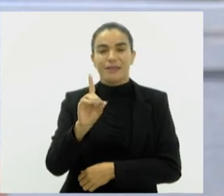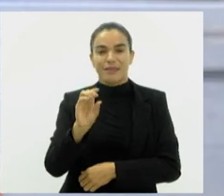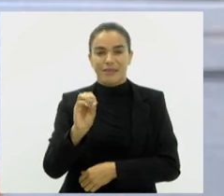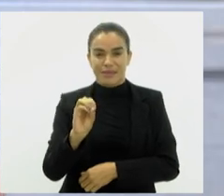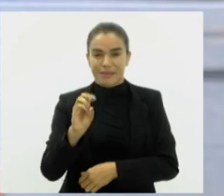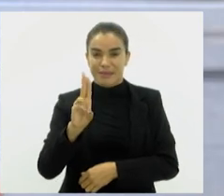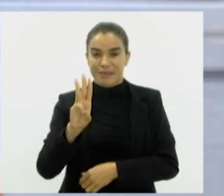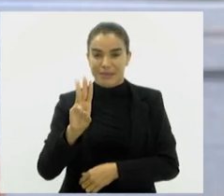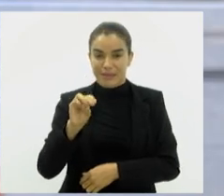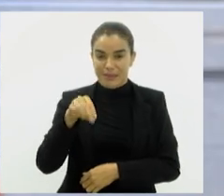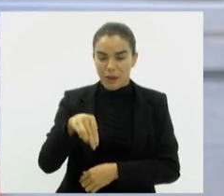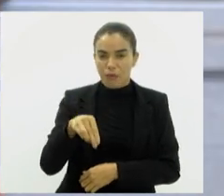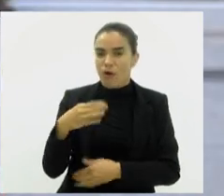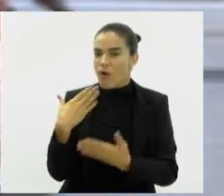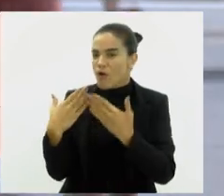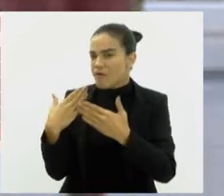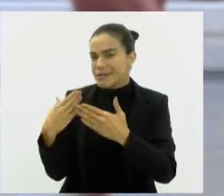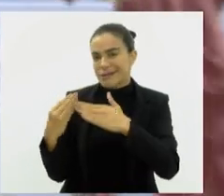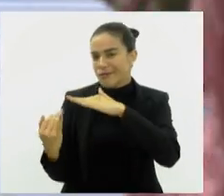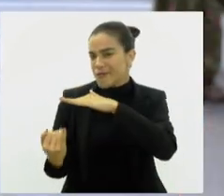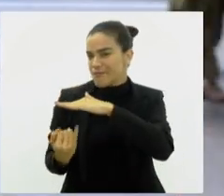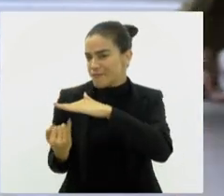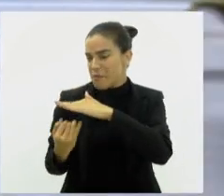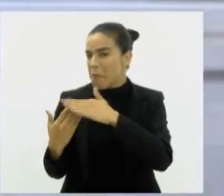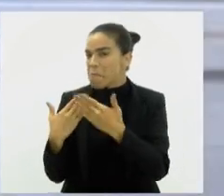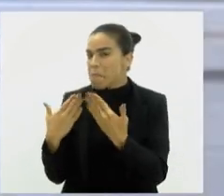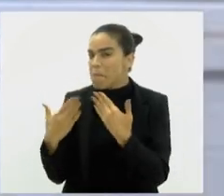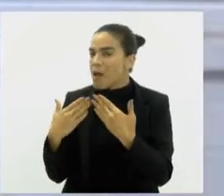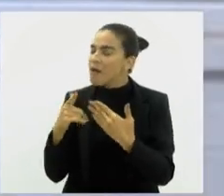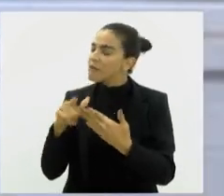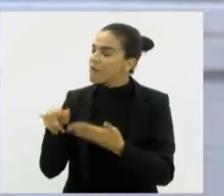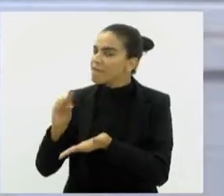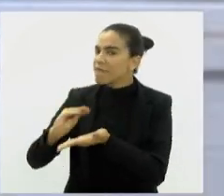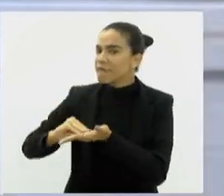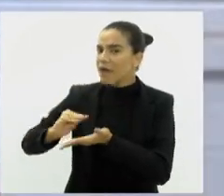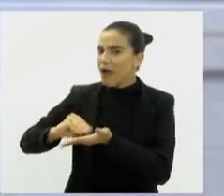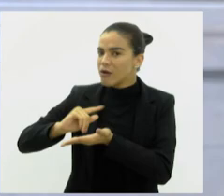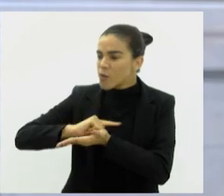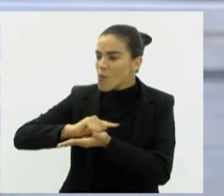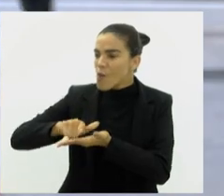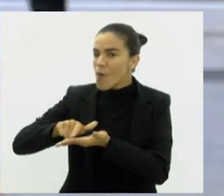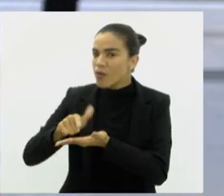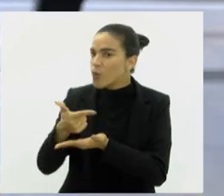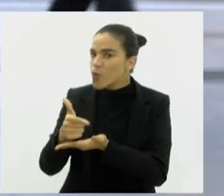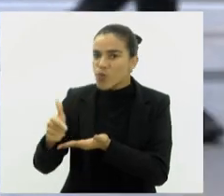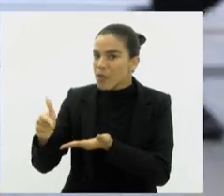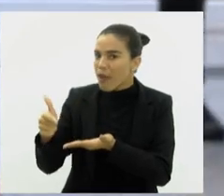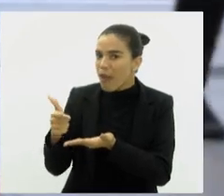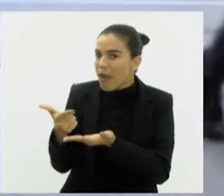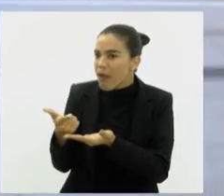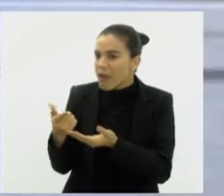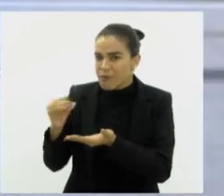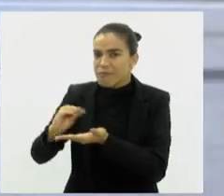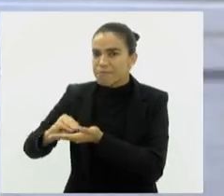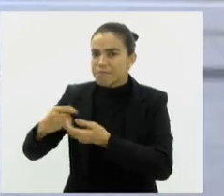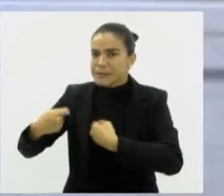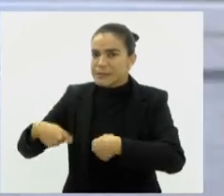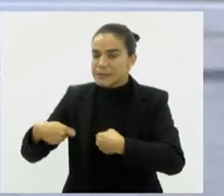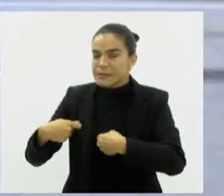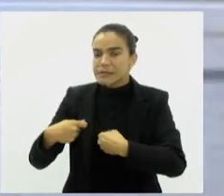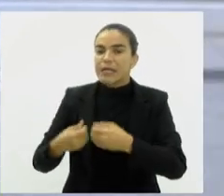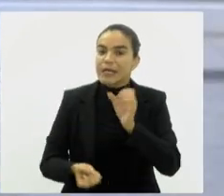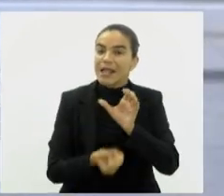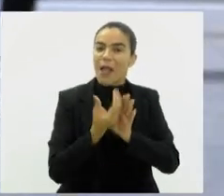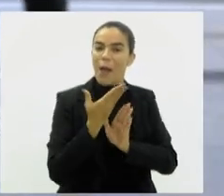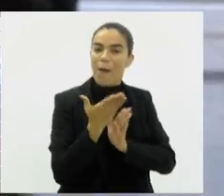numa conversa muito informal, achou que havia uma lacuna, um espaço, para que a gente criasse uma forma de atendimento